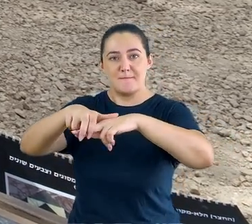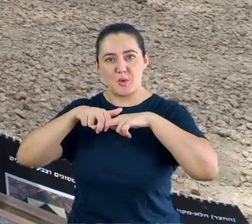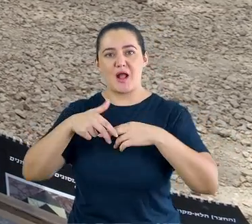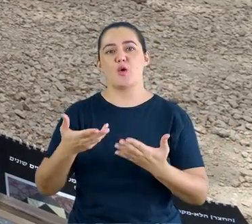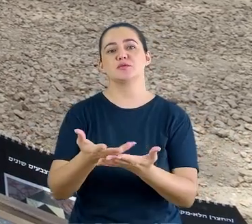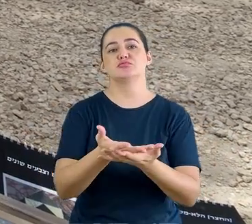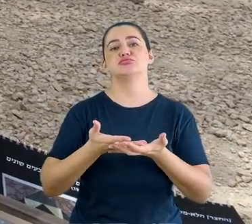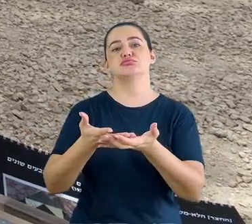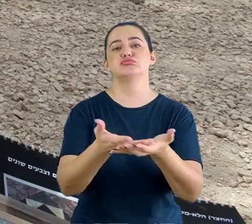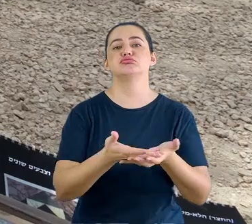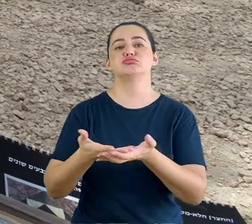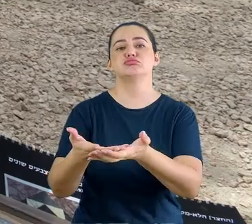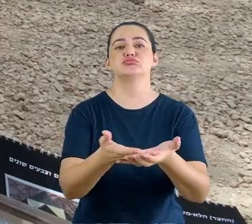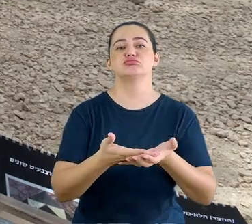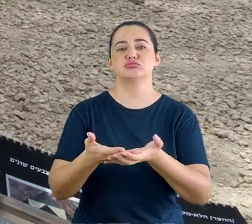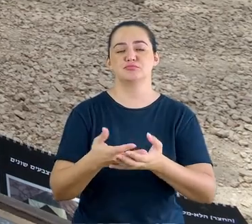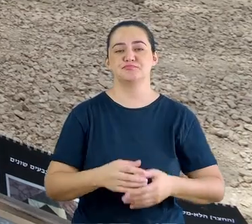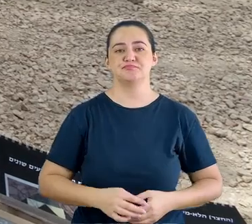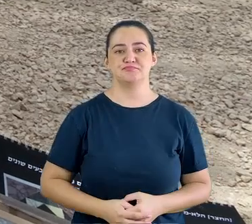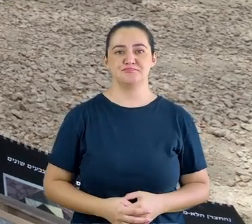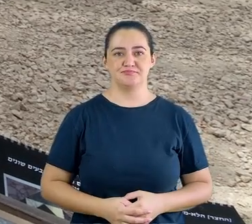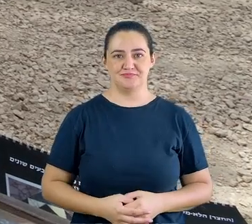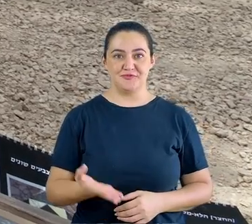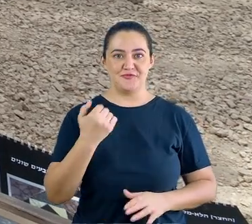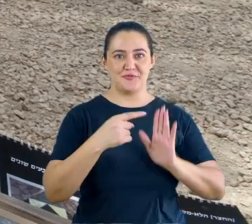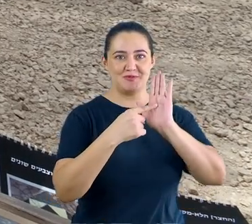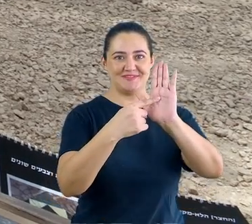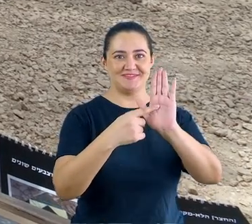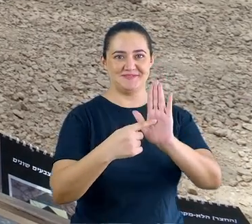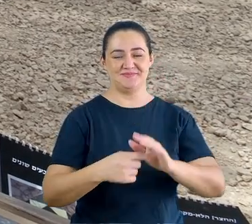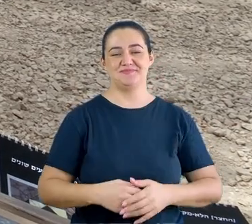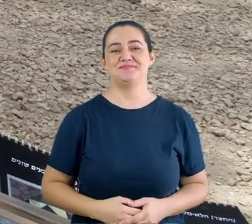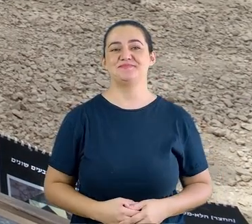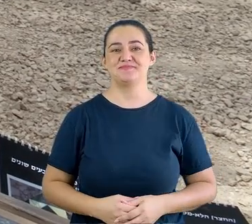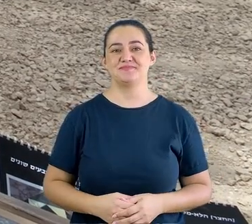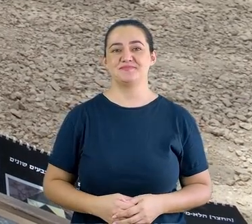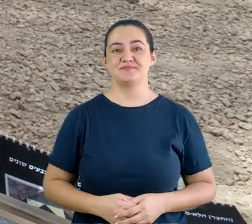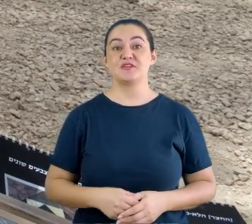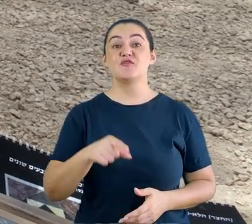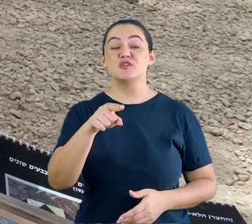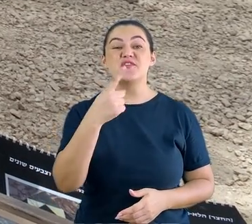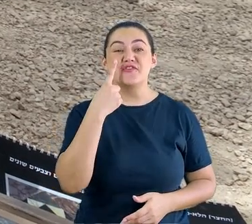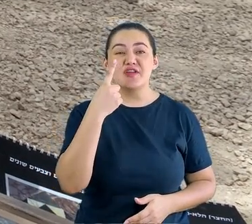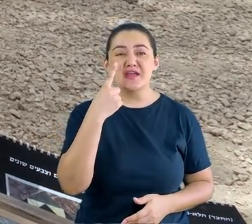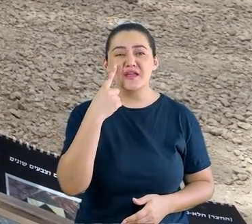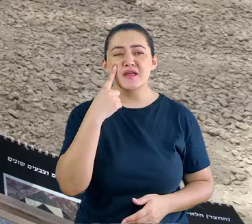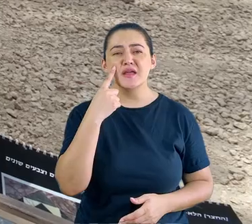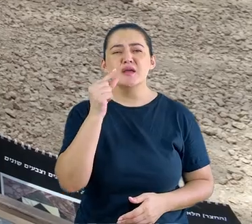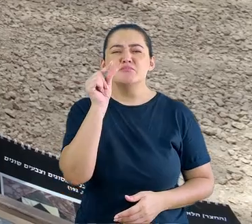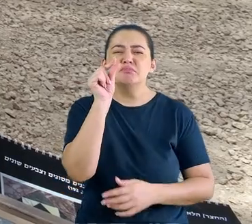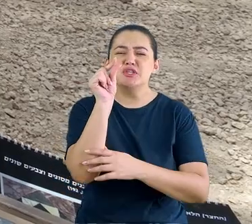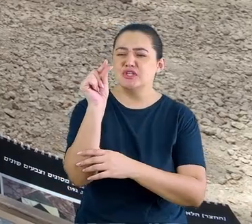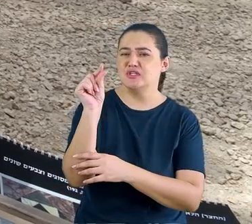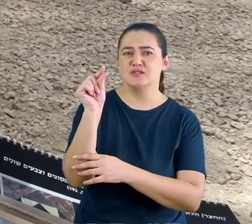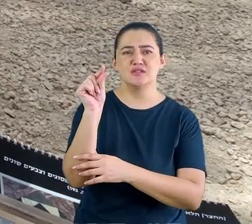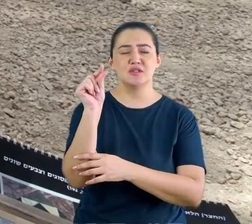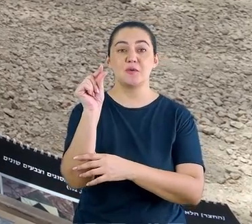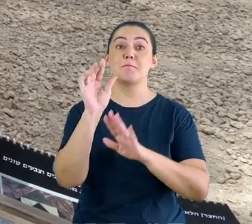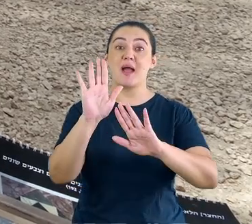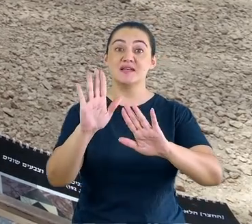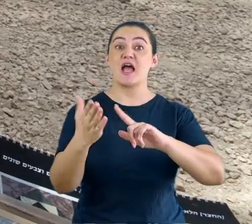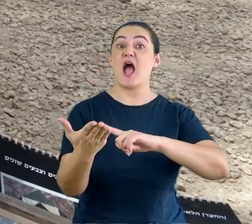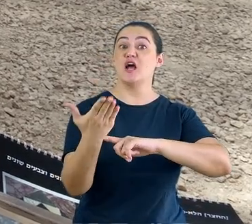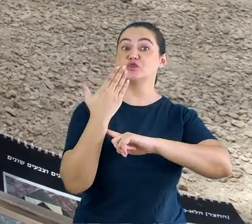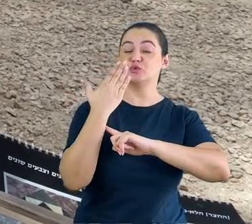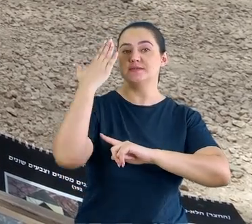também através desse projeto aqui de peneiramento. Eu vou mostrar para você alguns desses fragmentos e você vai ver que eles são muito pequenos,